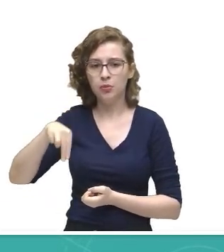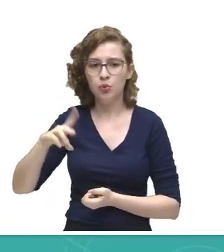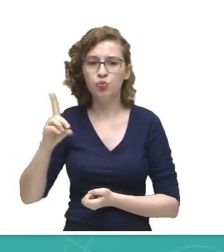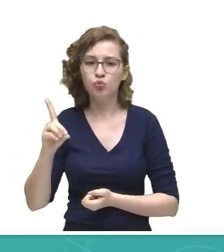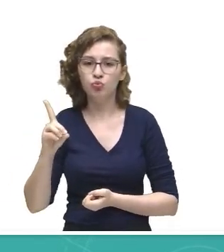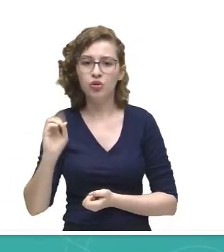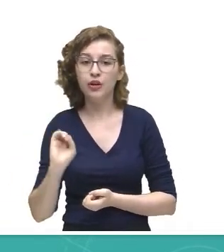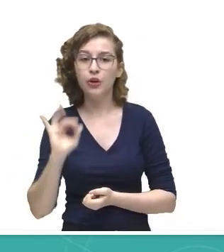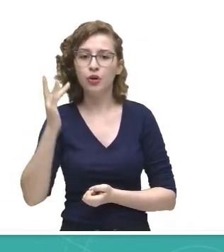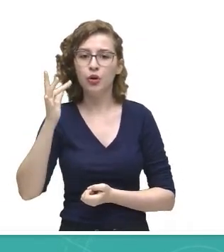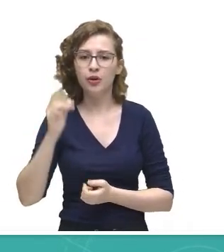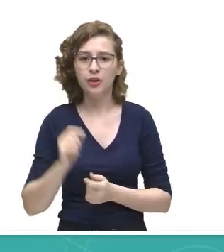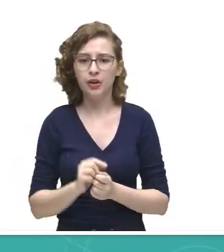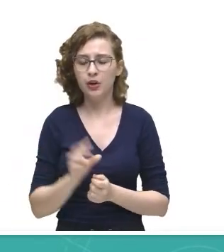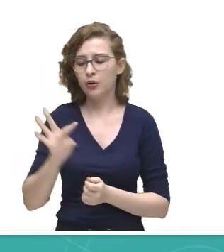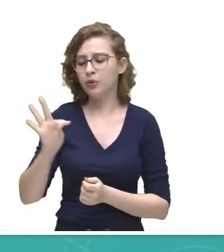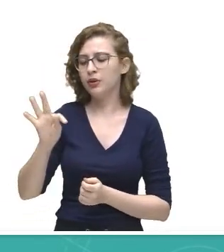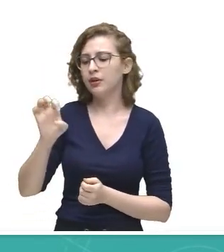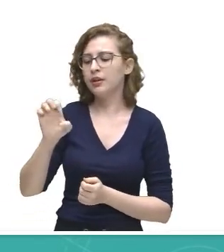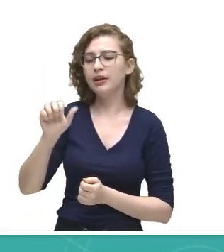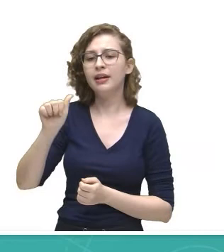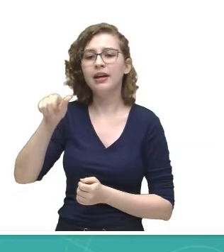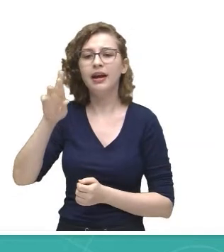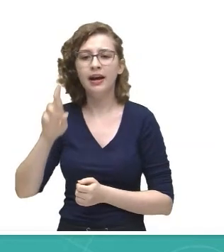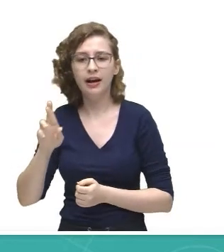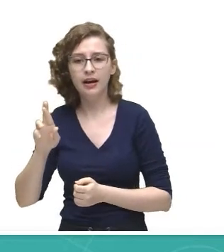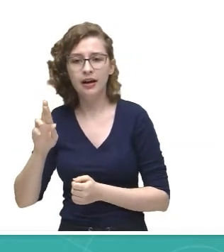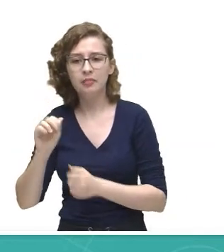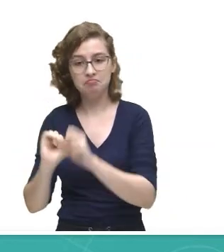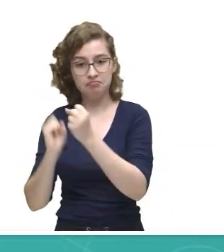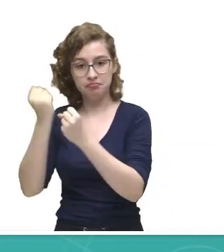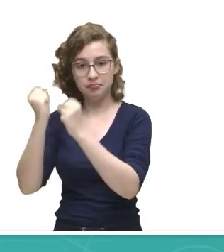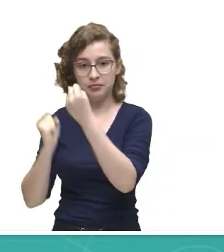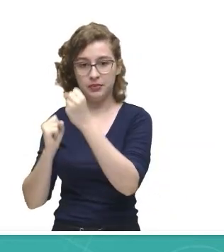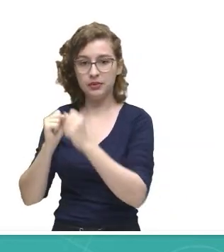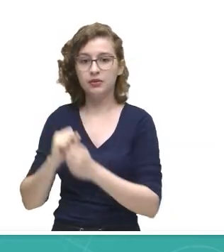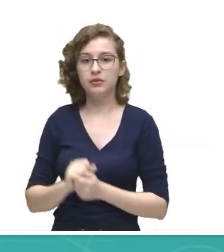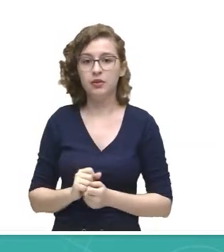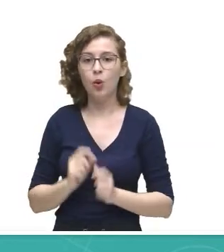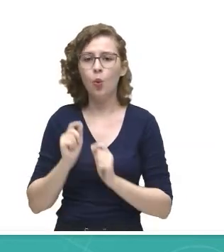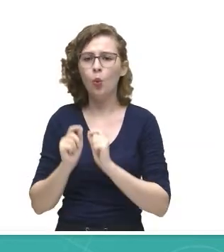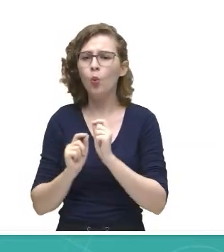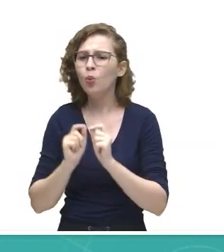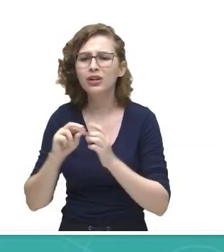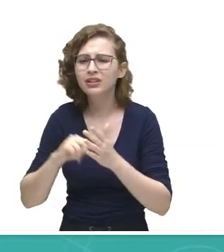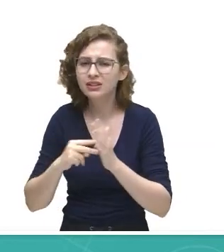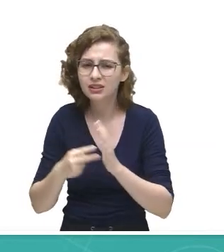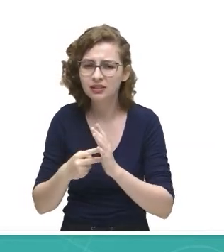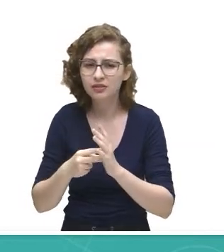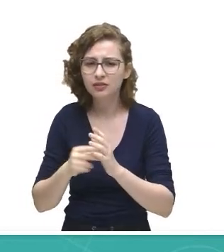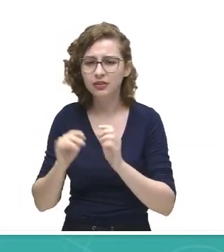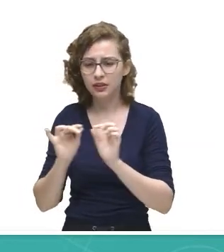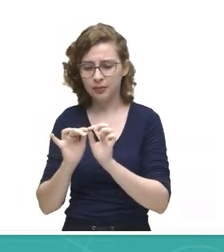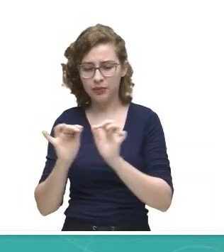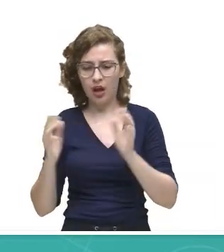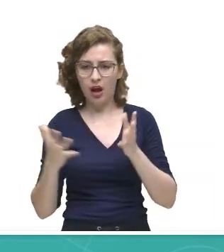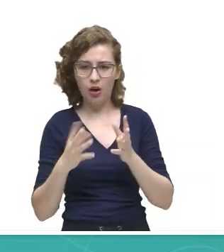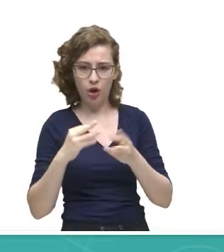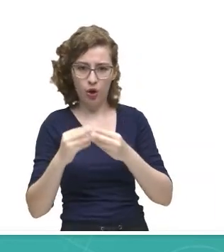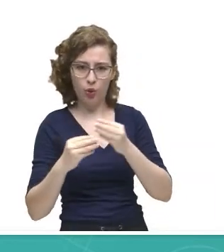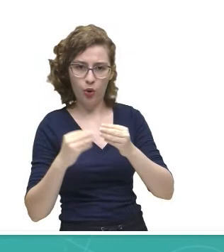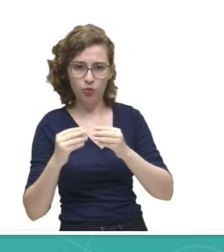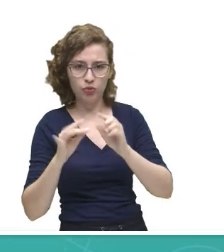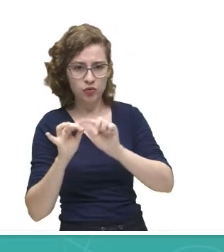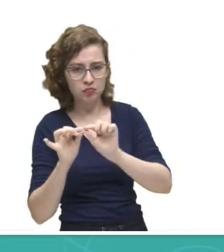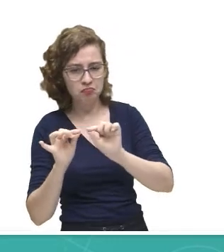vai possibilitar que a mecanização da tecelagem seja feita. Então agora o